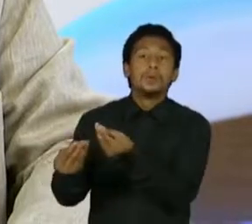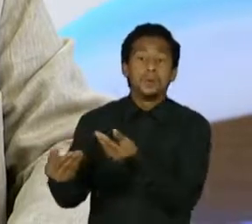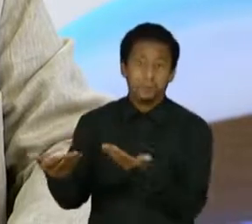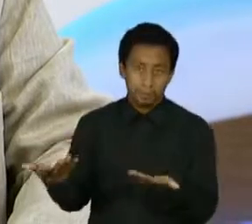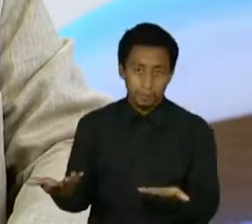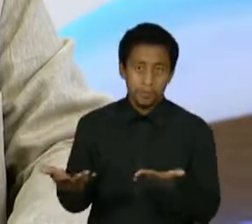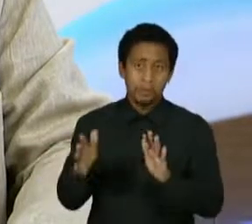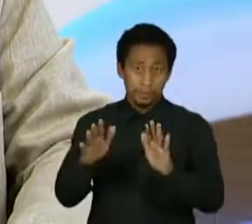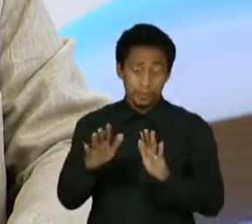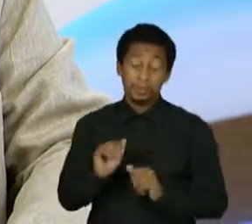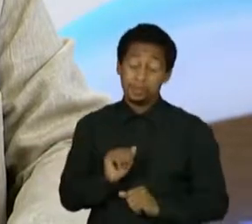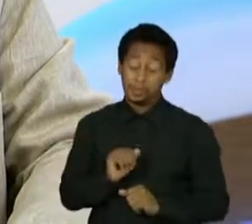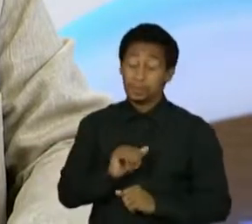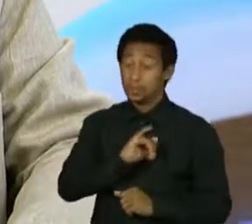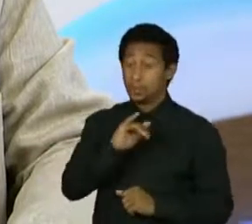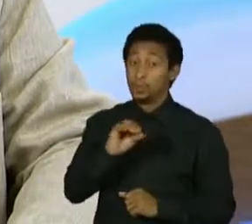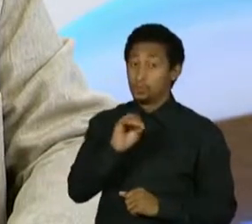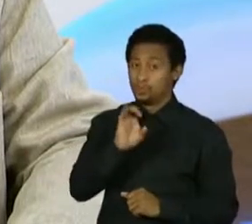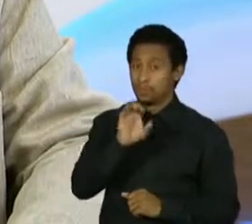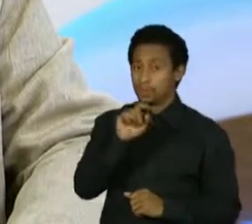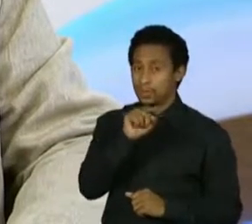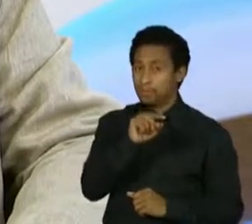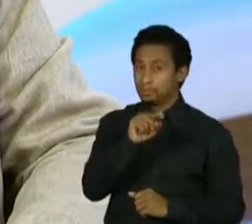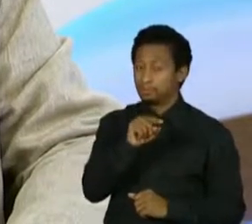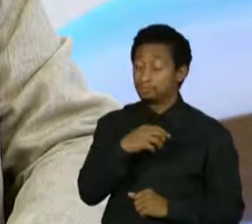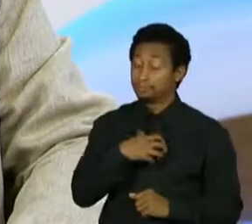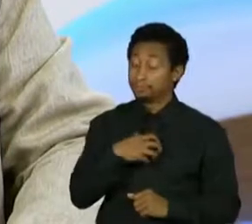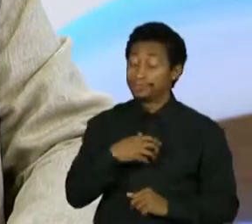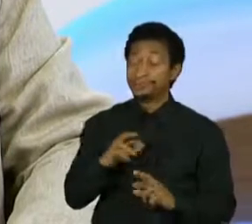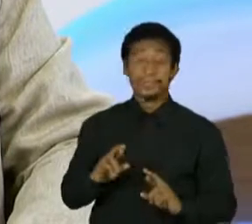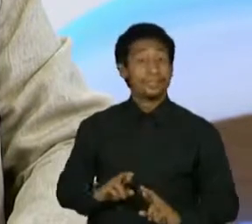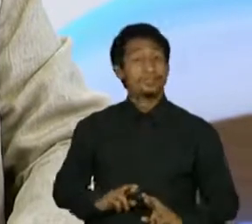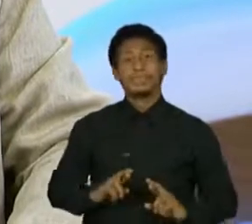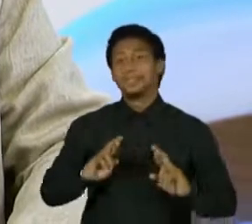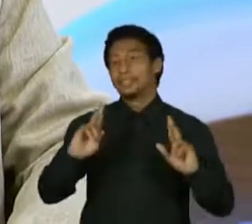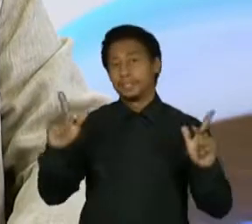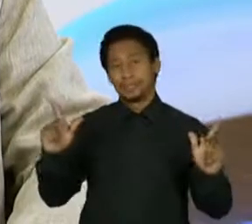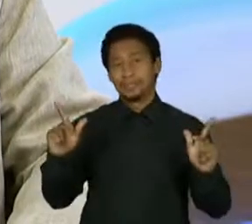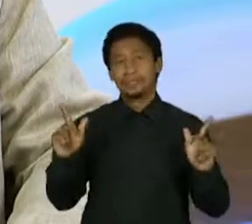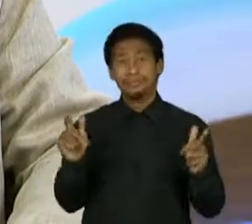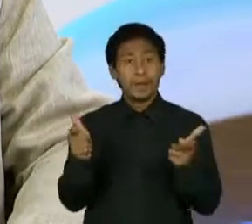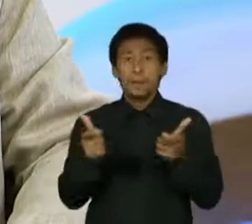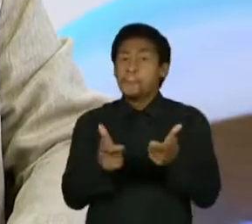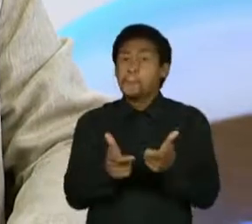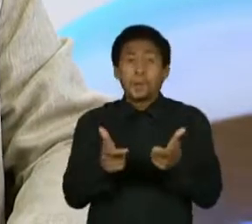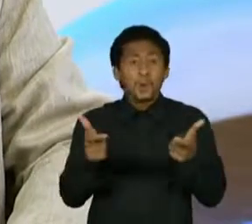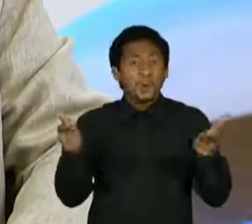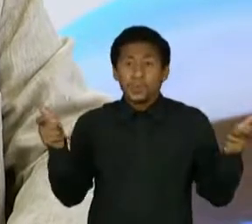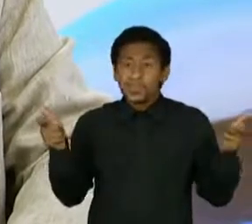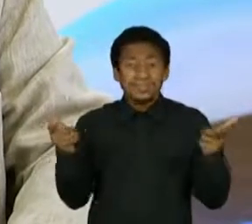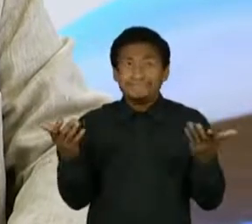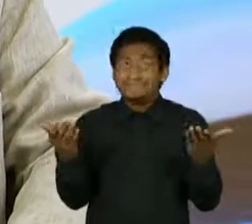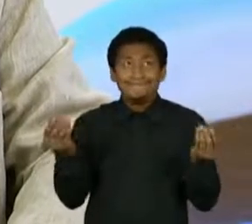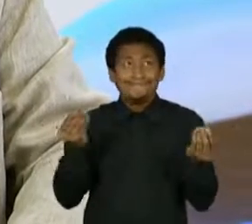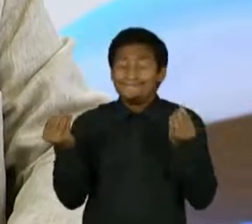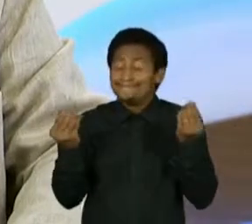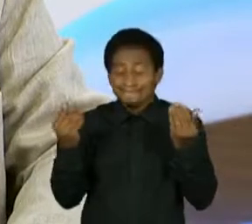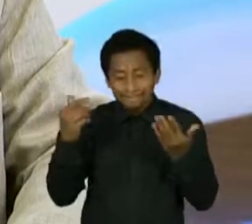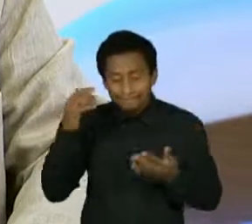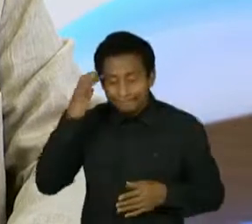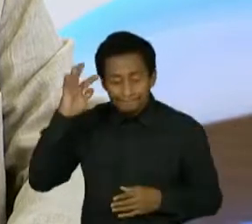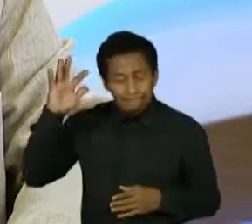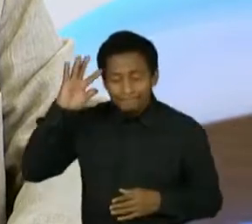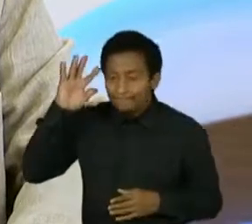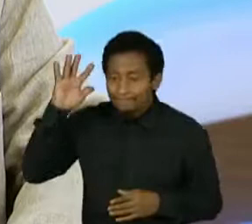eu acho que vai nesse viu numa situação diferente que poucos acreditavam que fosse possível que